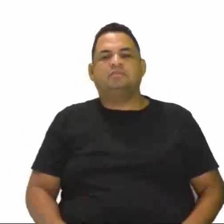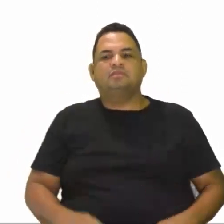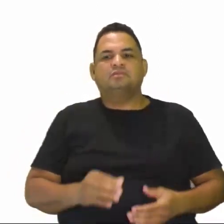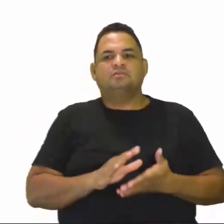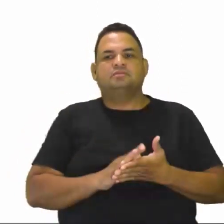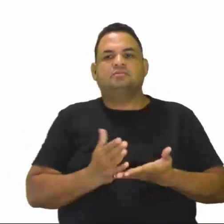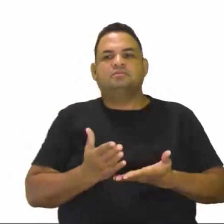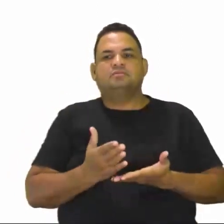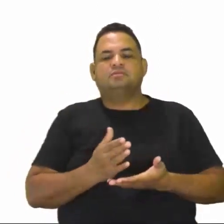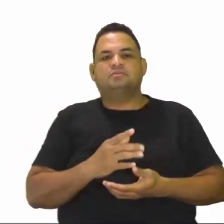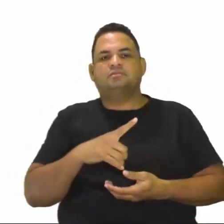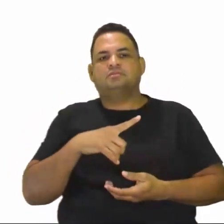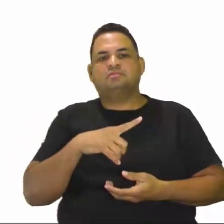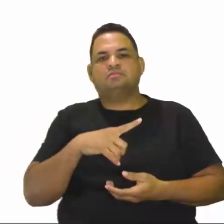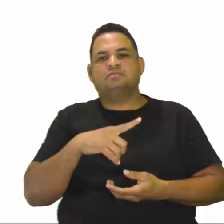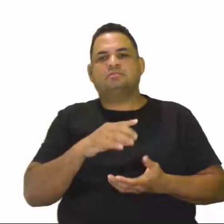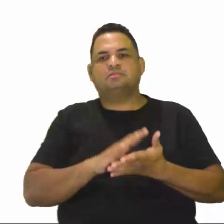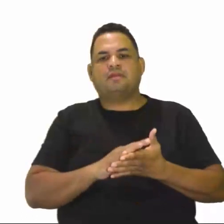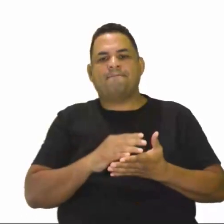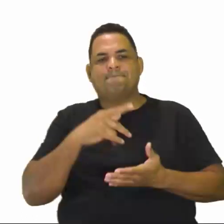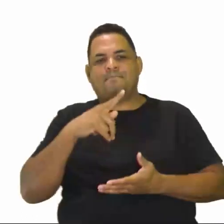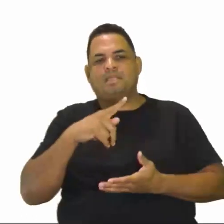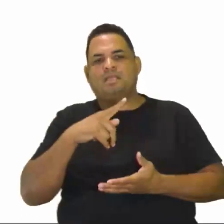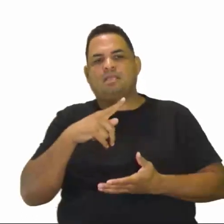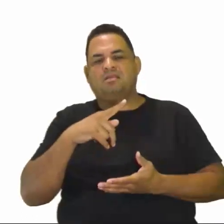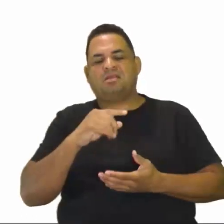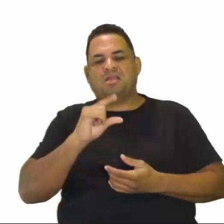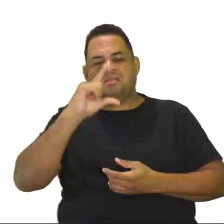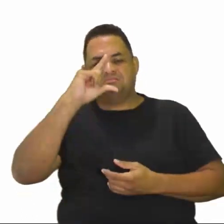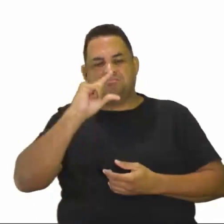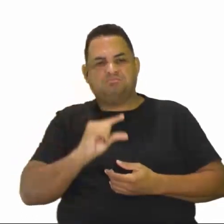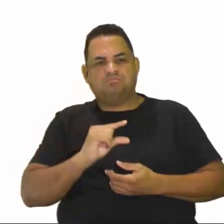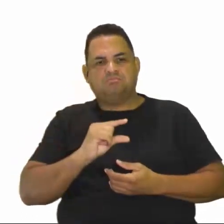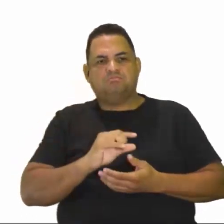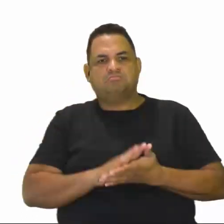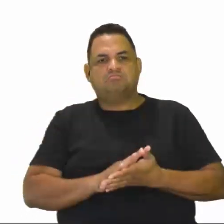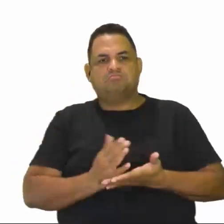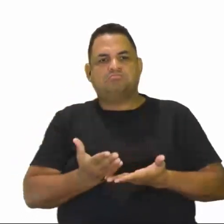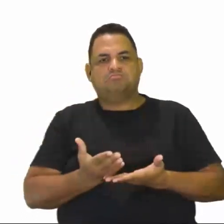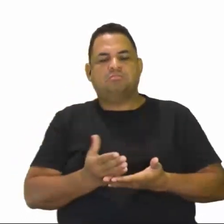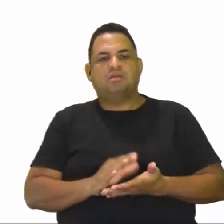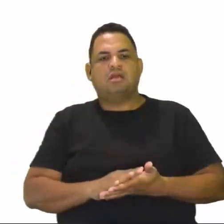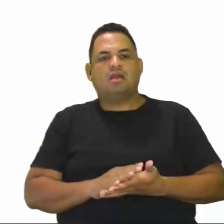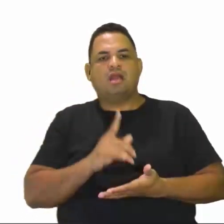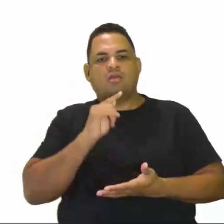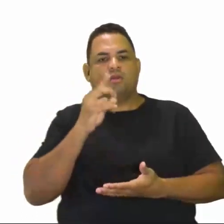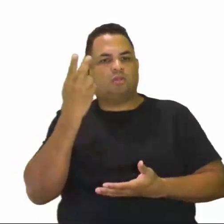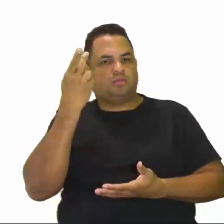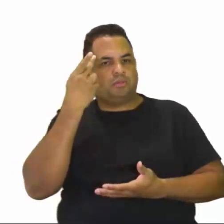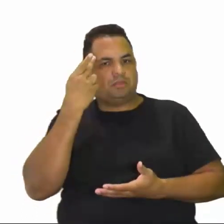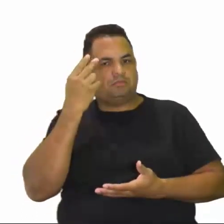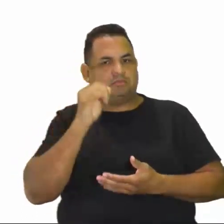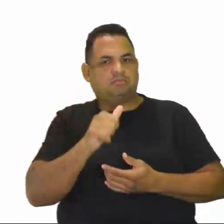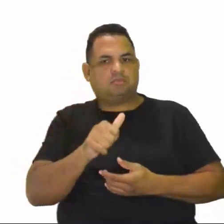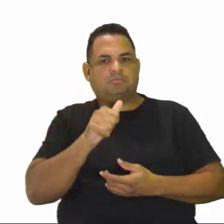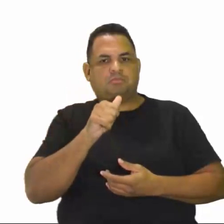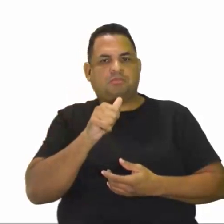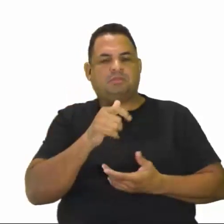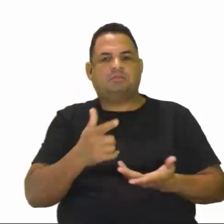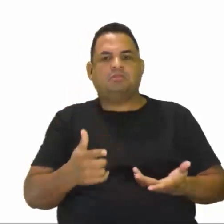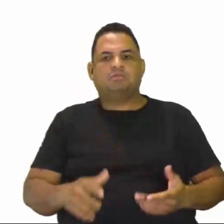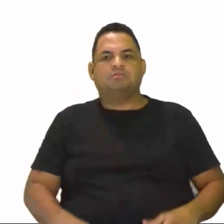mineral, acabou colocando uma água com um pH bem inferior da água original.